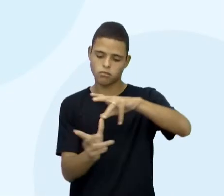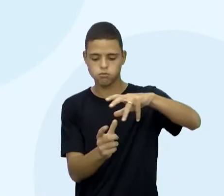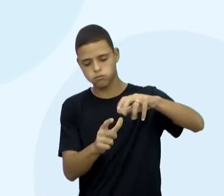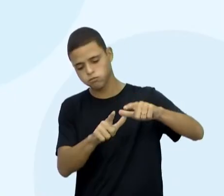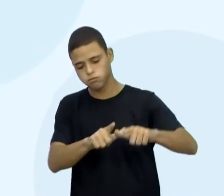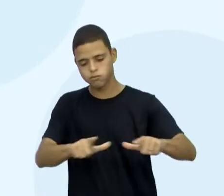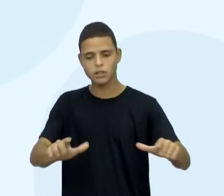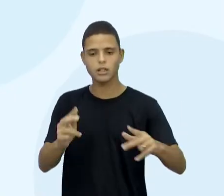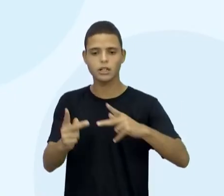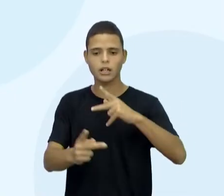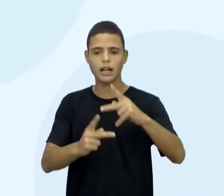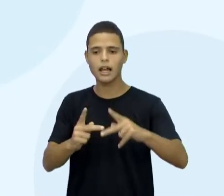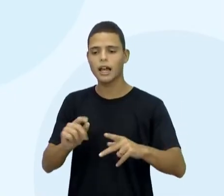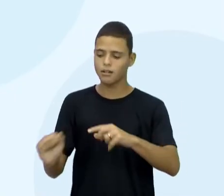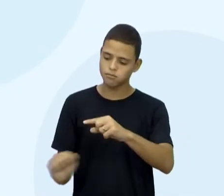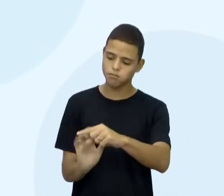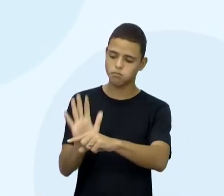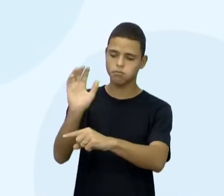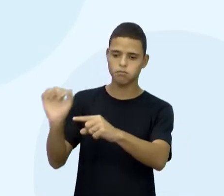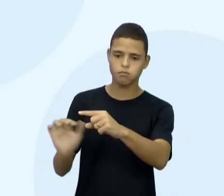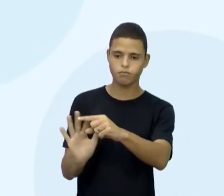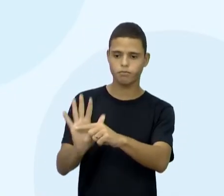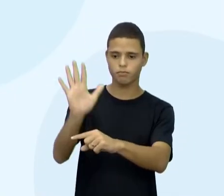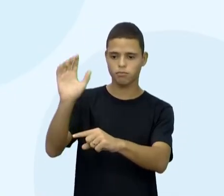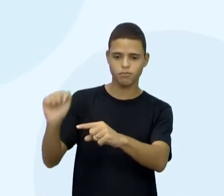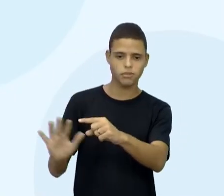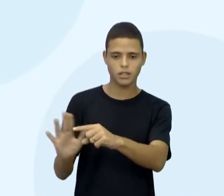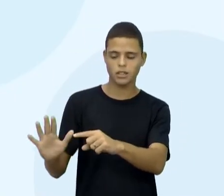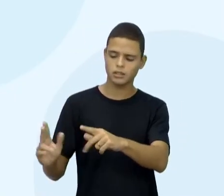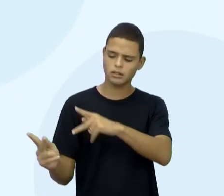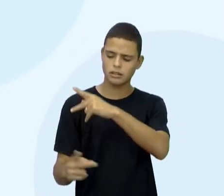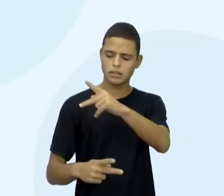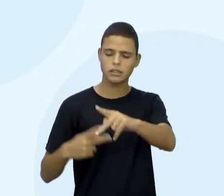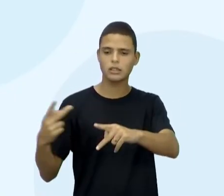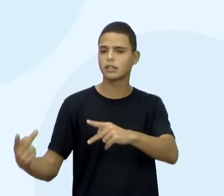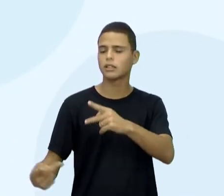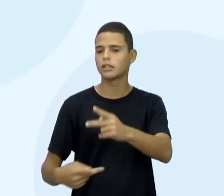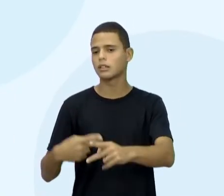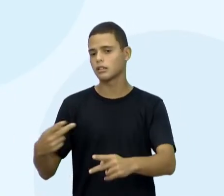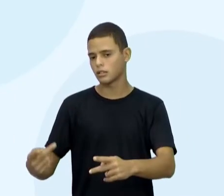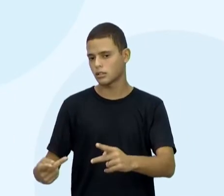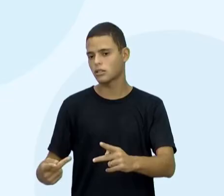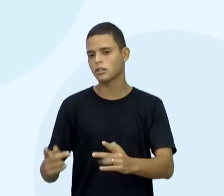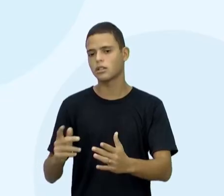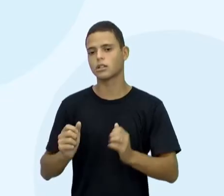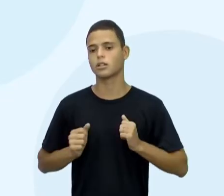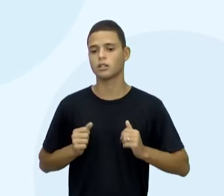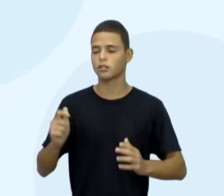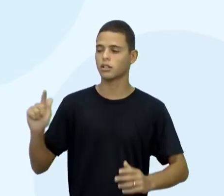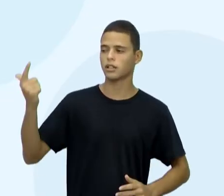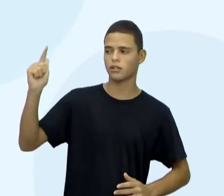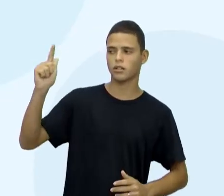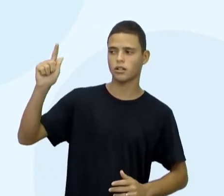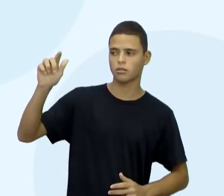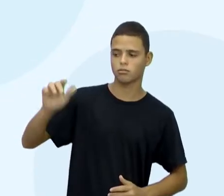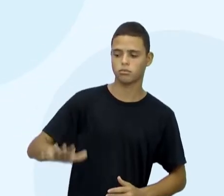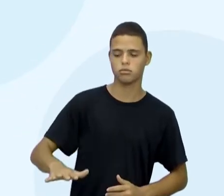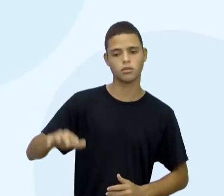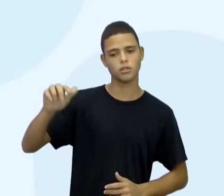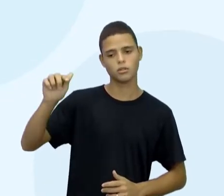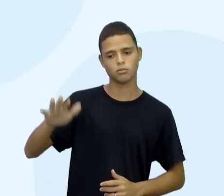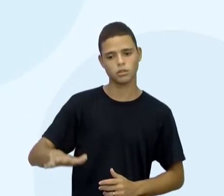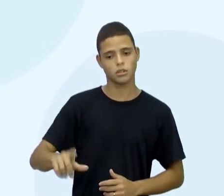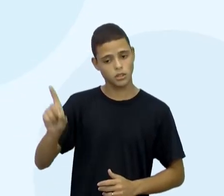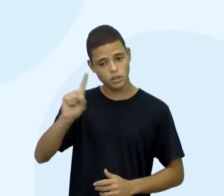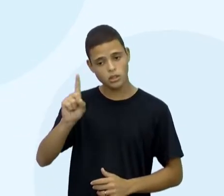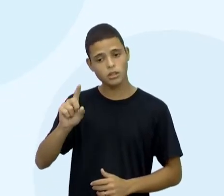é a camada de gases que envolve a Terra, que não se dissipa devido à ação da gravidade e que, vista do